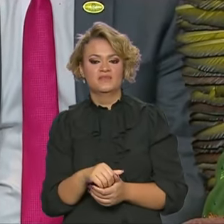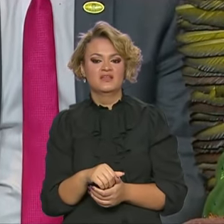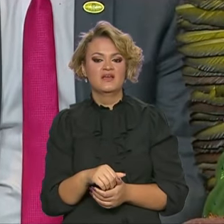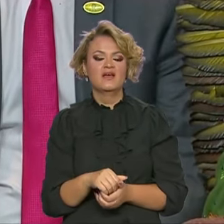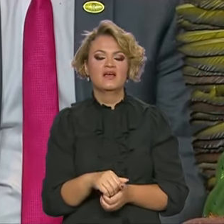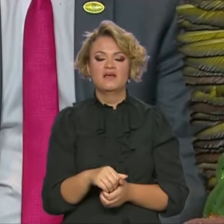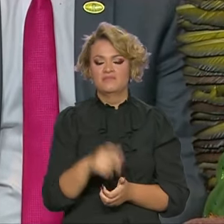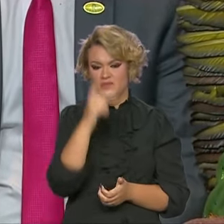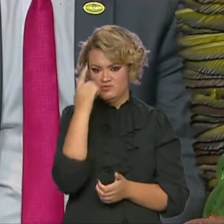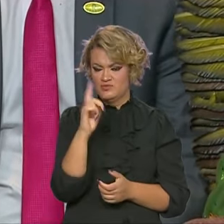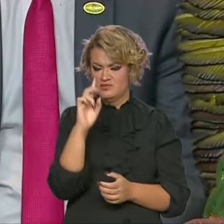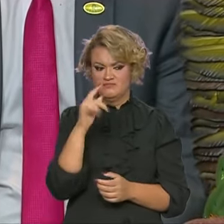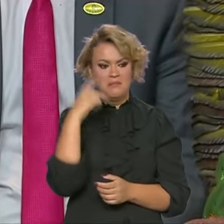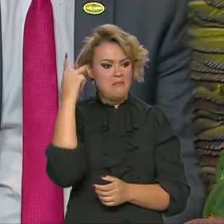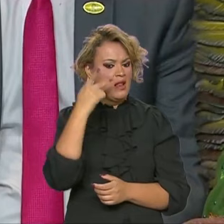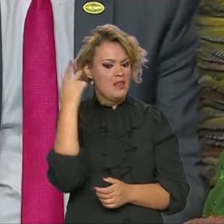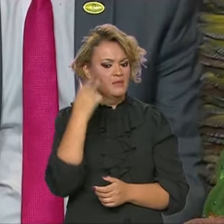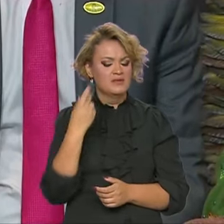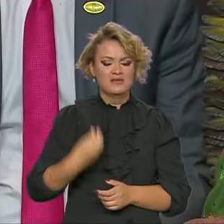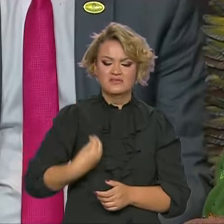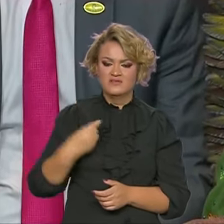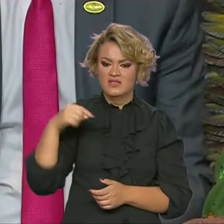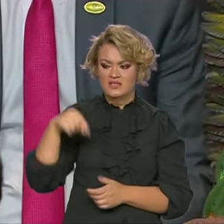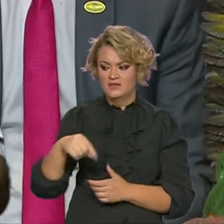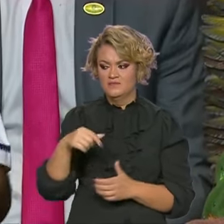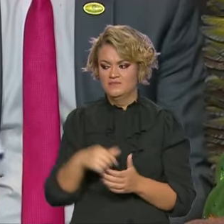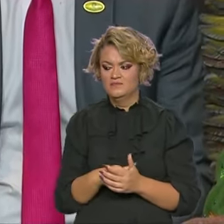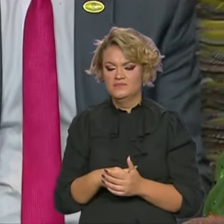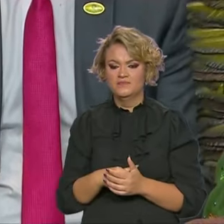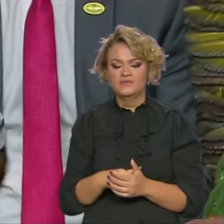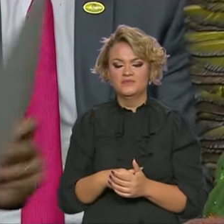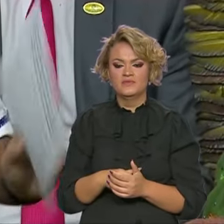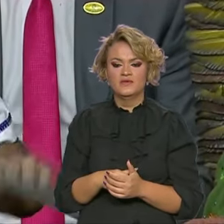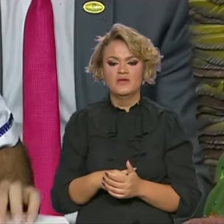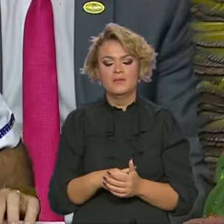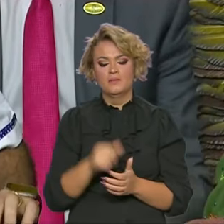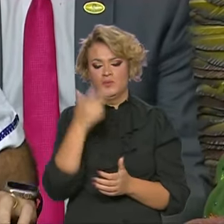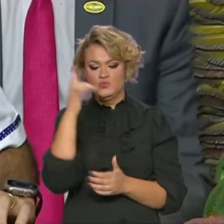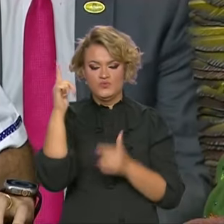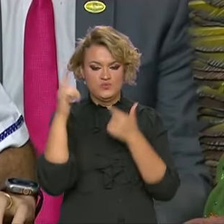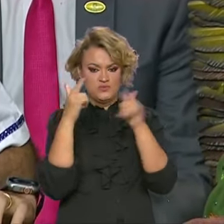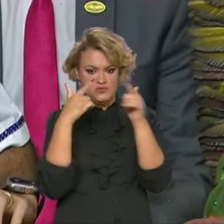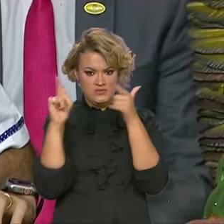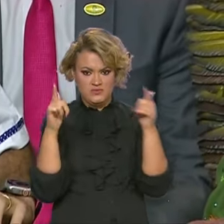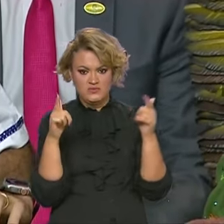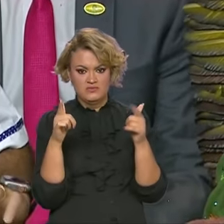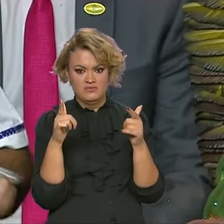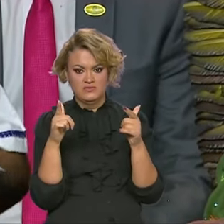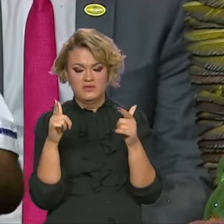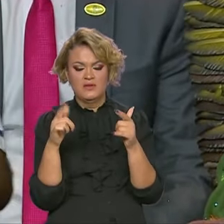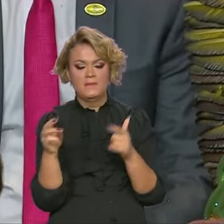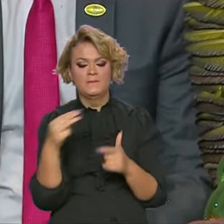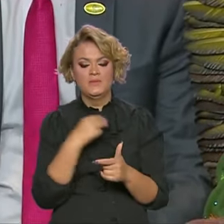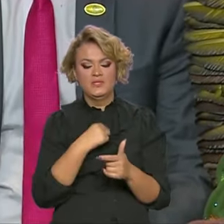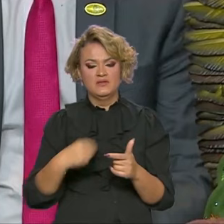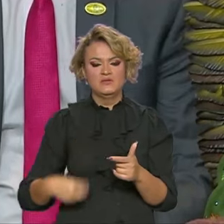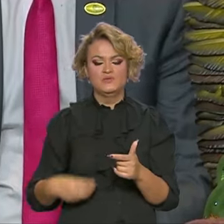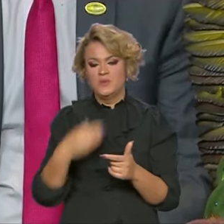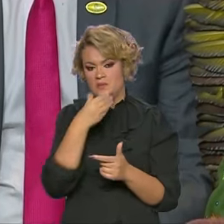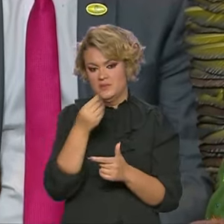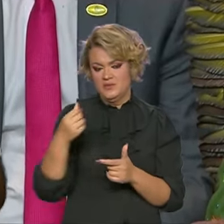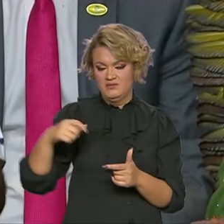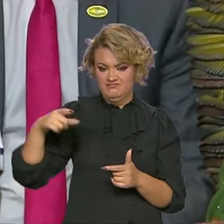excelentíssimos senhores e senhoras parlamentares, excelentíssimos senhores e senhoras ministras e